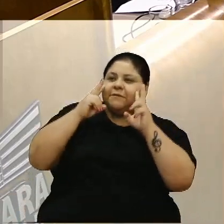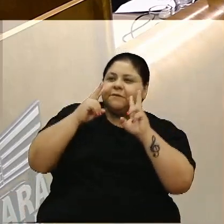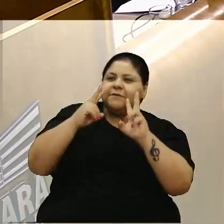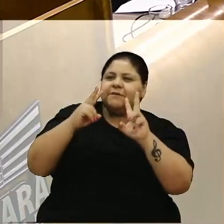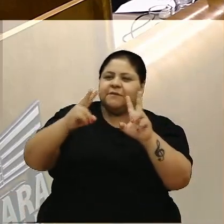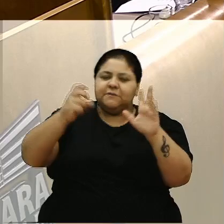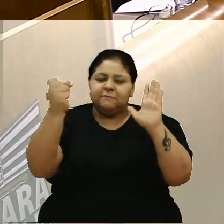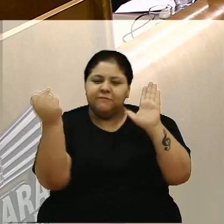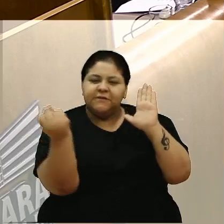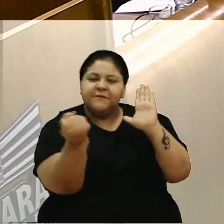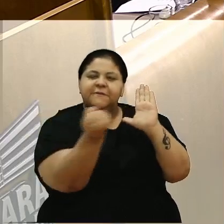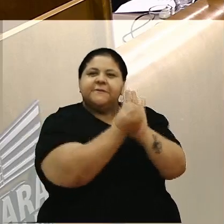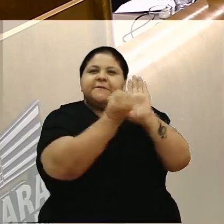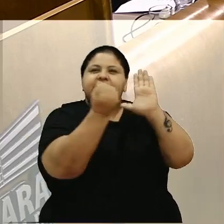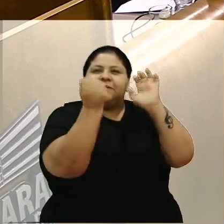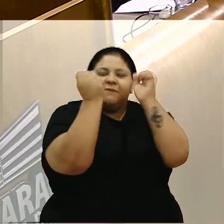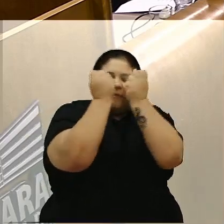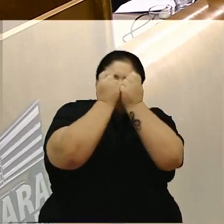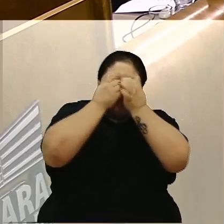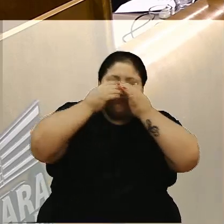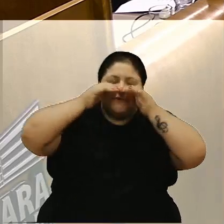o encantamento